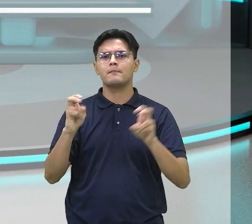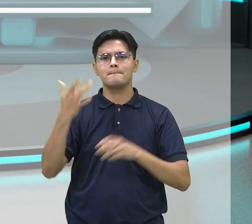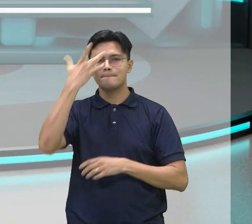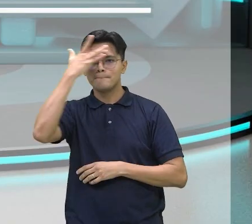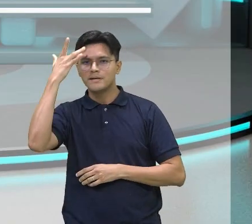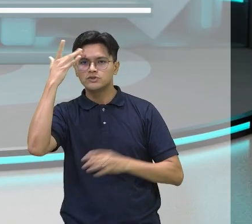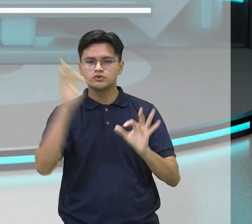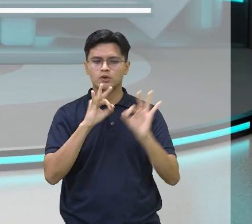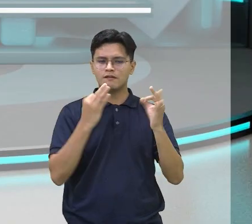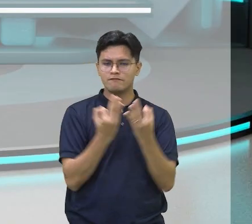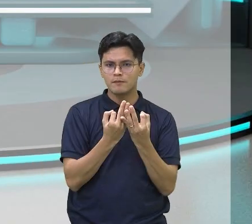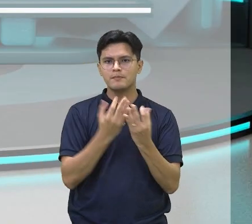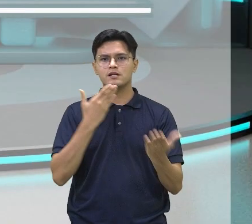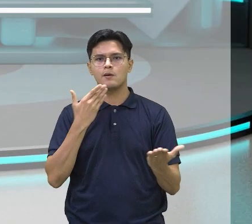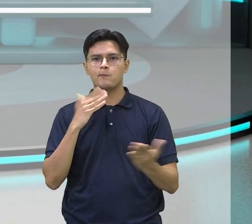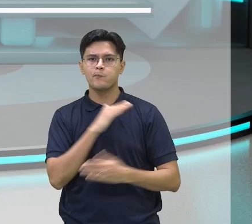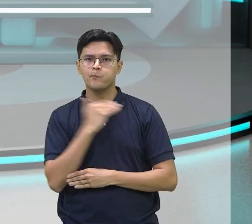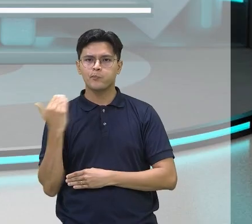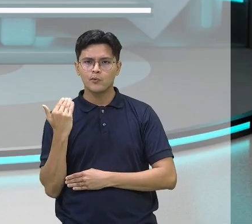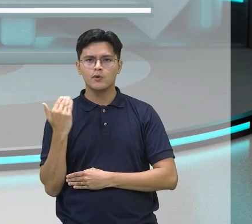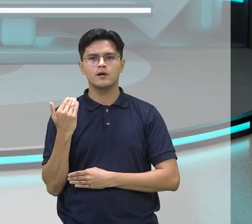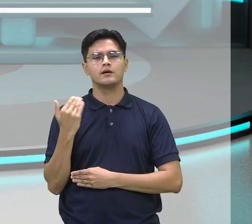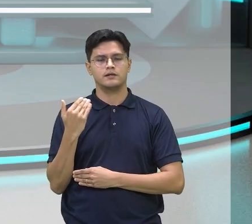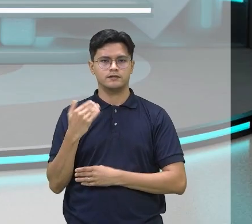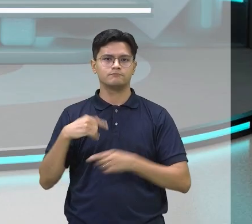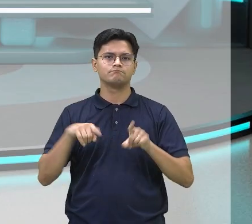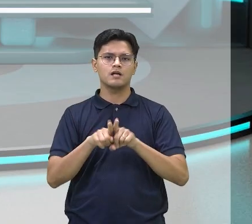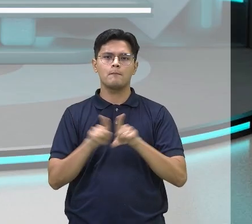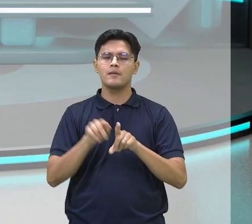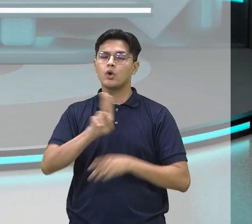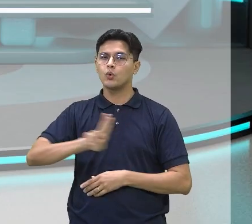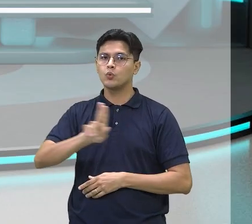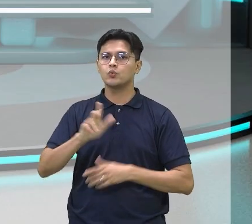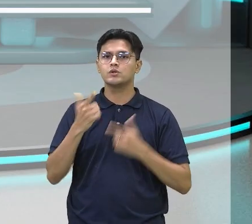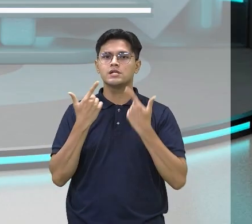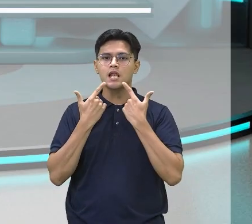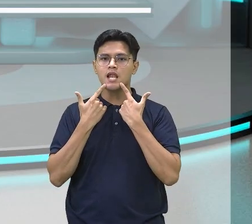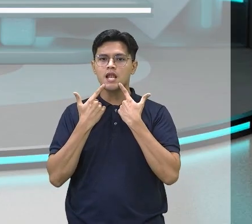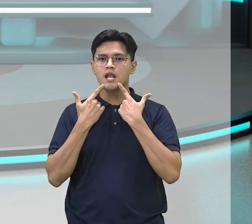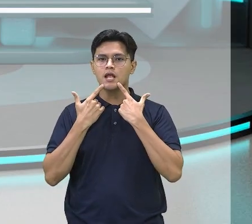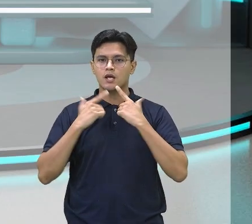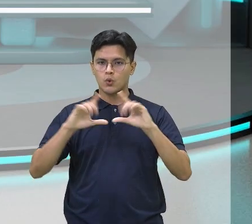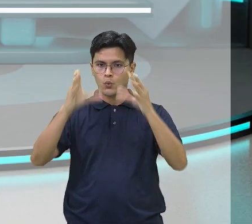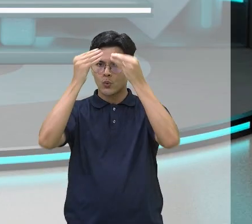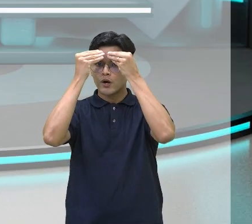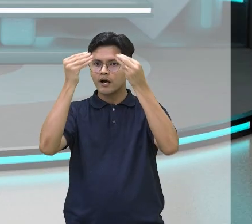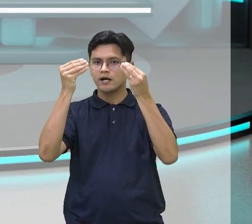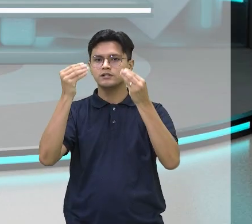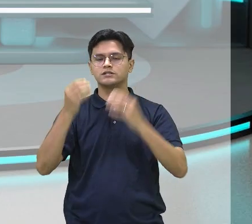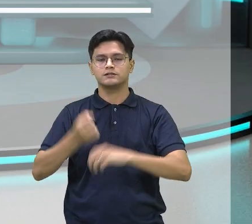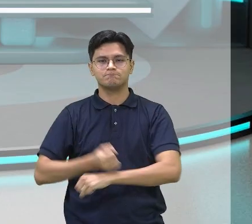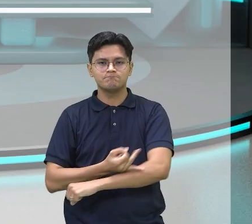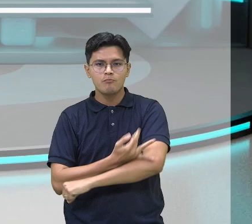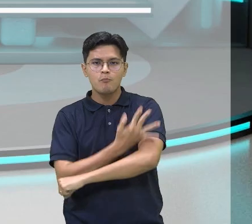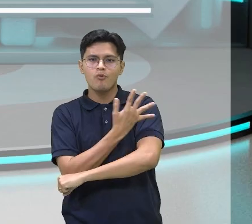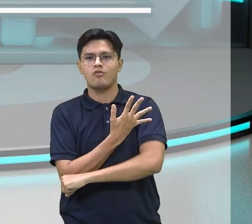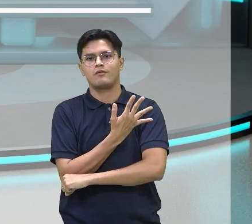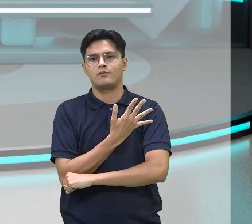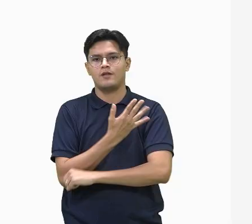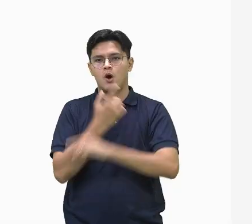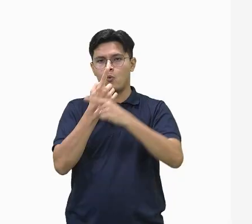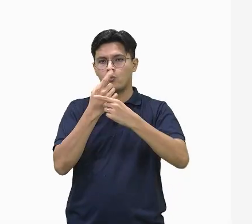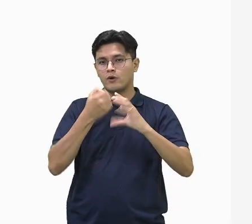e existencialista e uma linguagem emocional, musical e simbólica, tá bom? Muito bem,